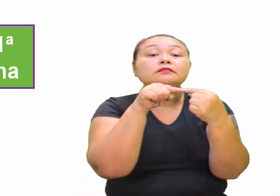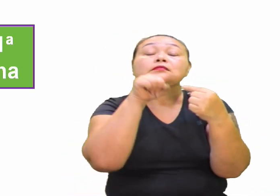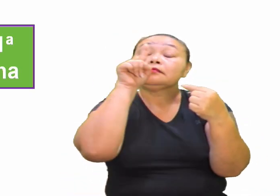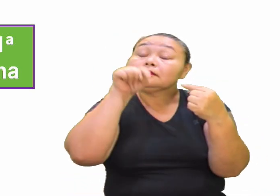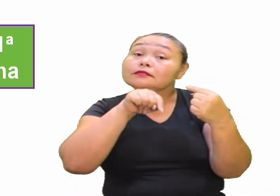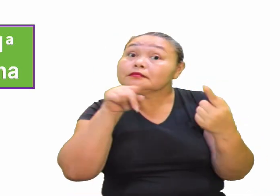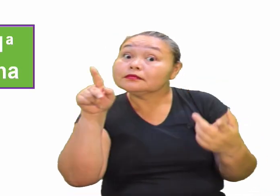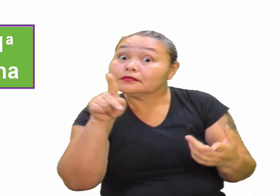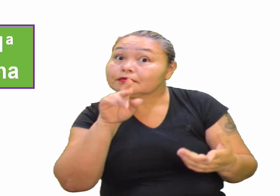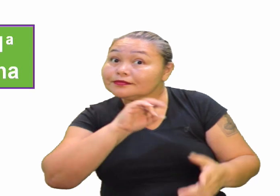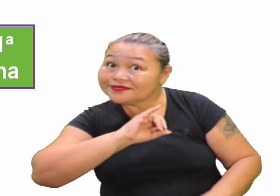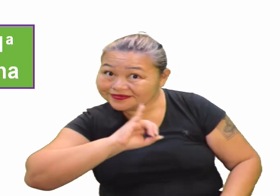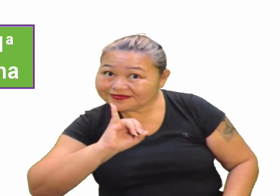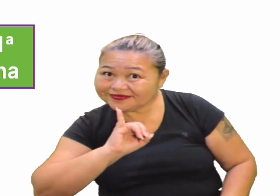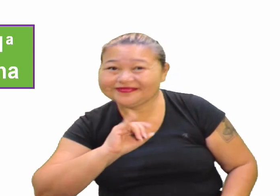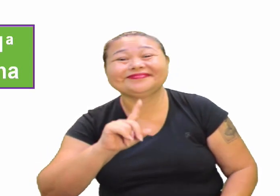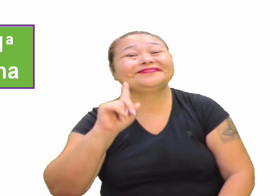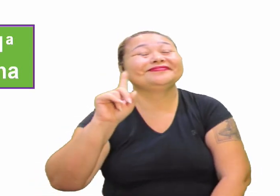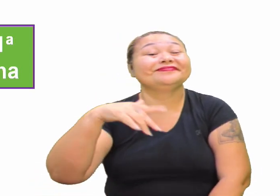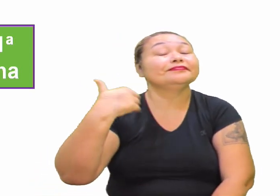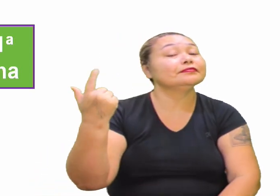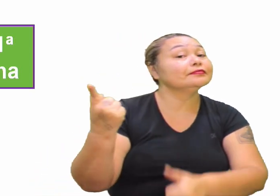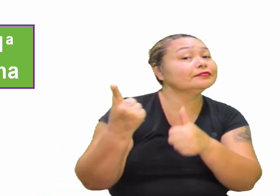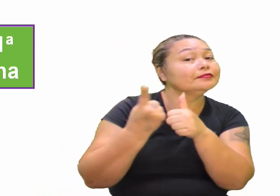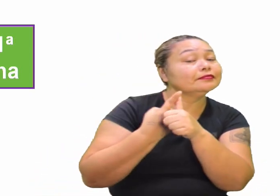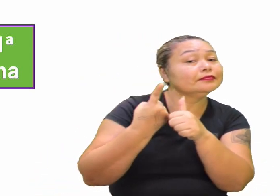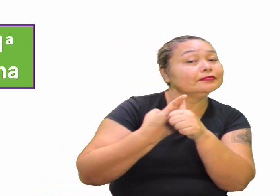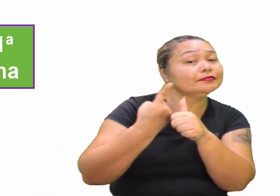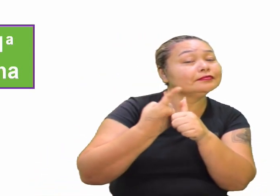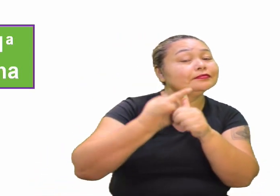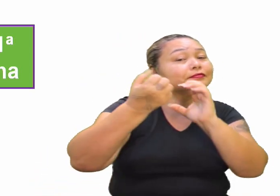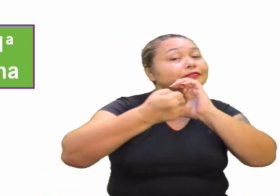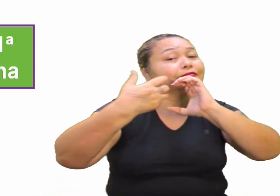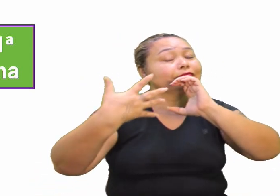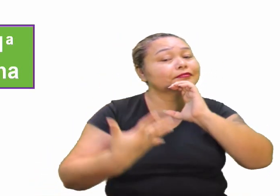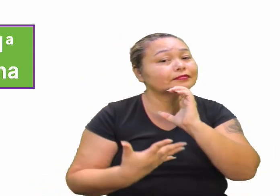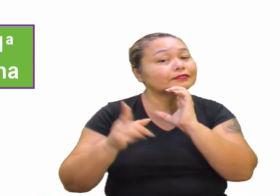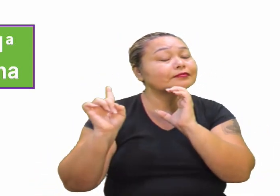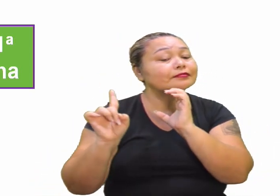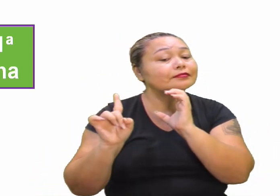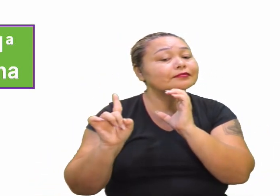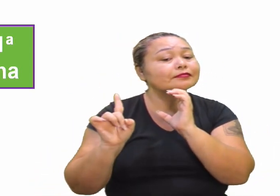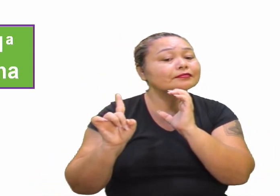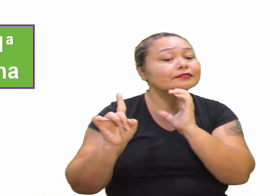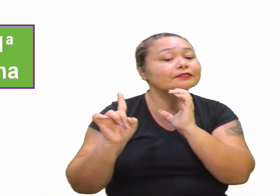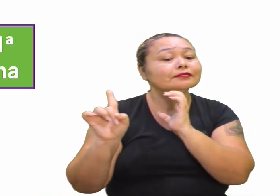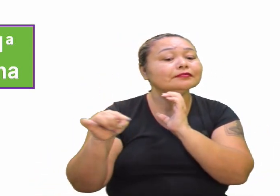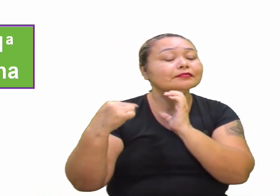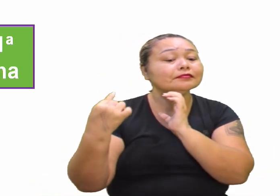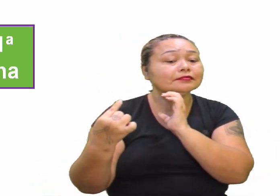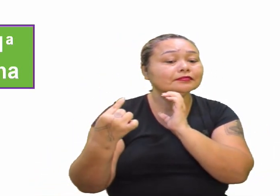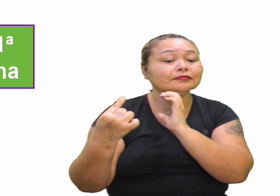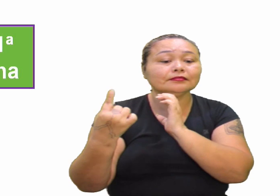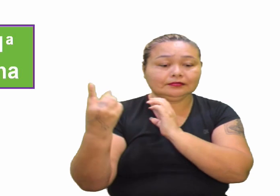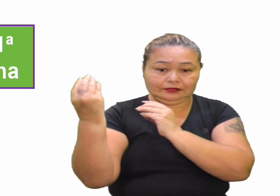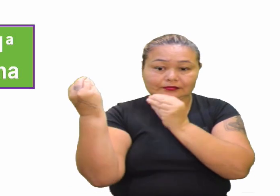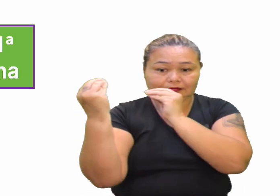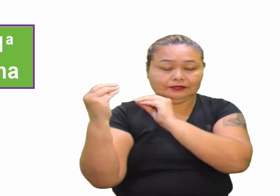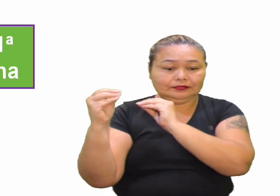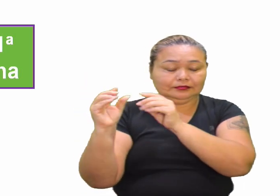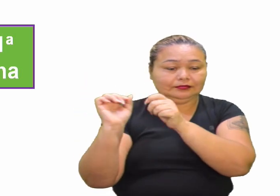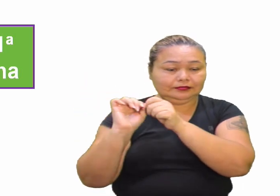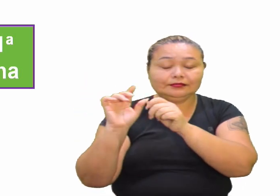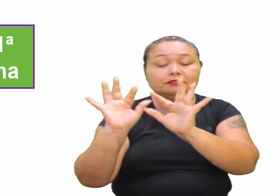Professor, oi. Primeiro, qual é a característica desse experimento? Então, pessoal, eu vou colocar aqui, ó,